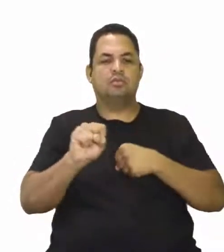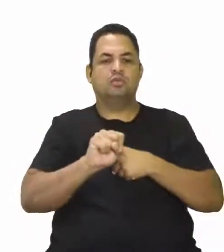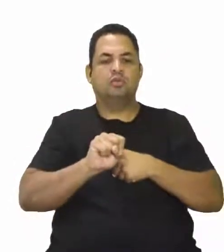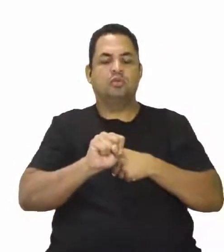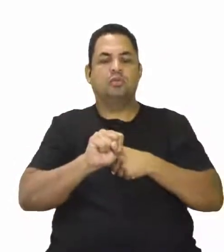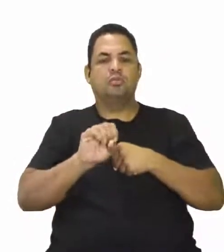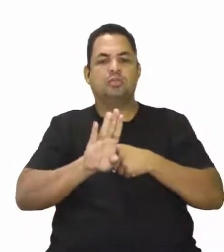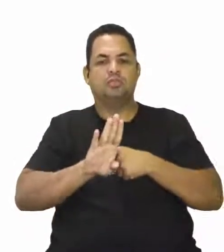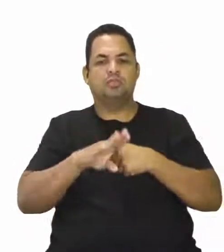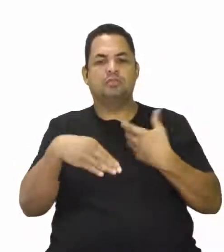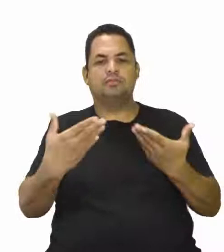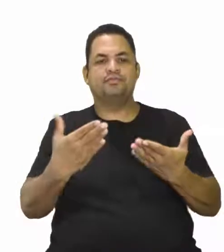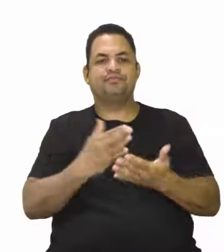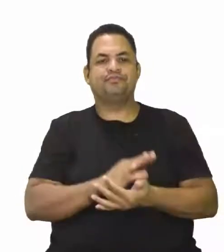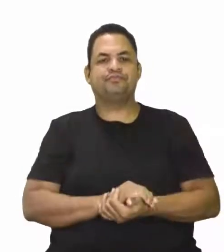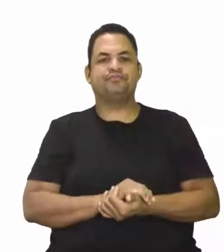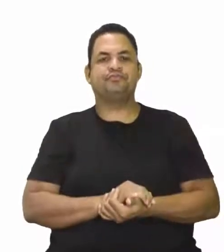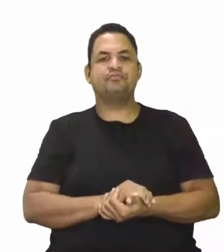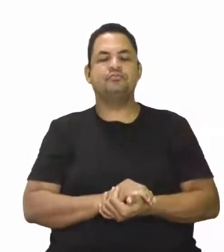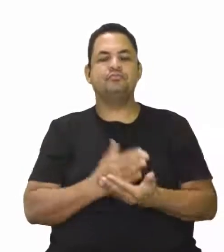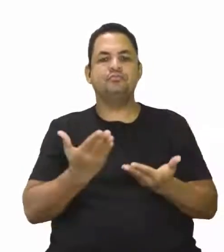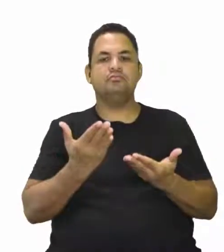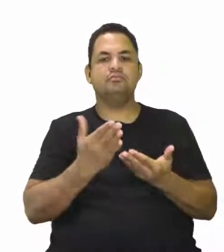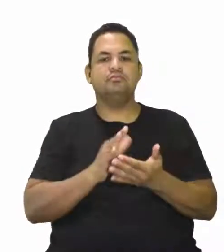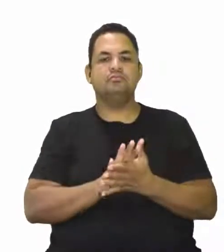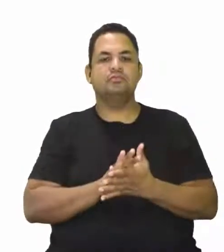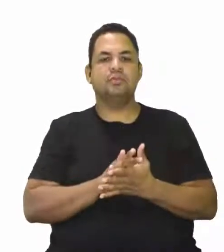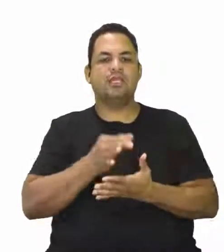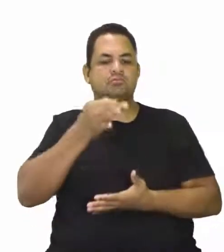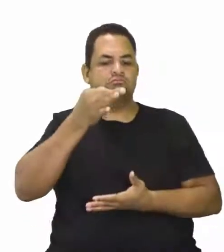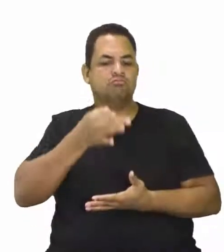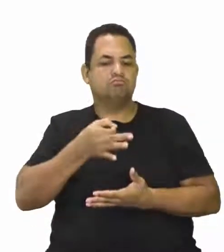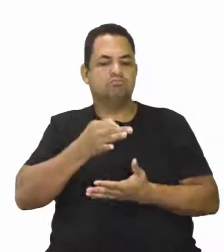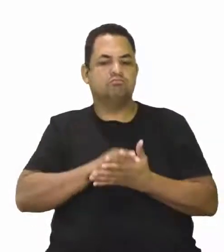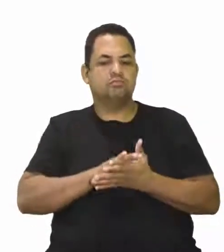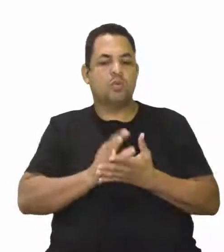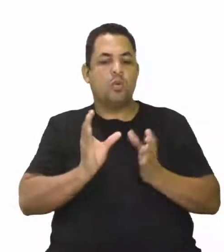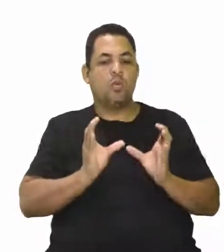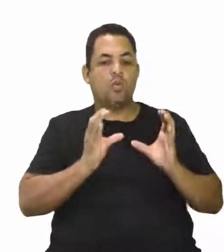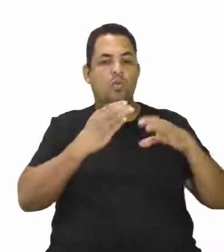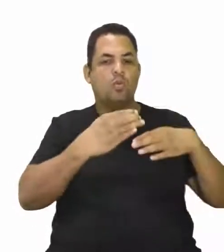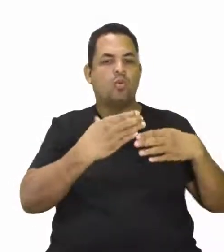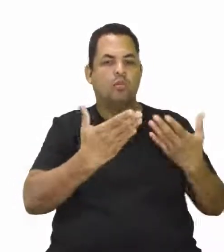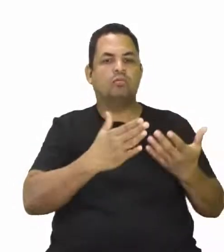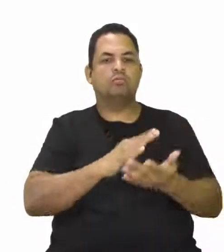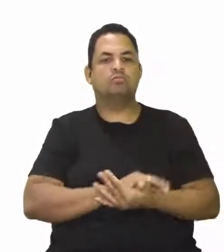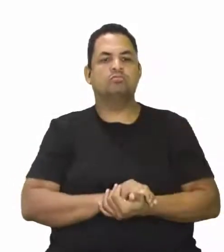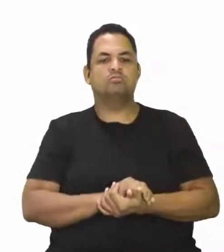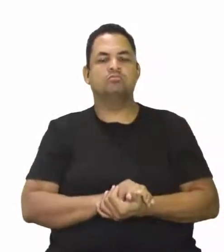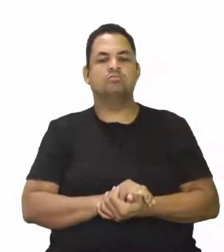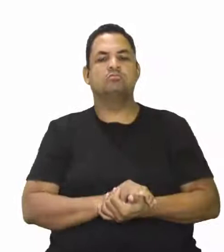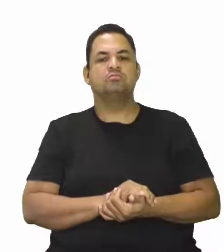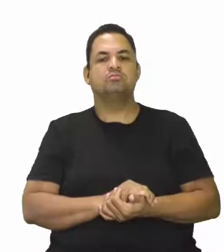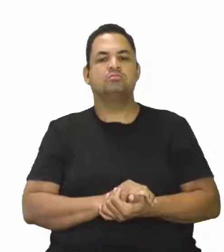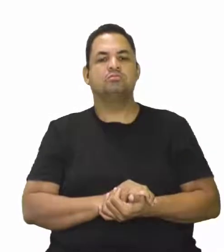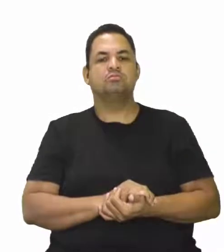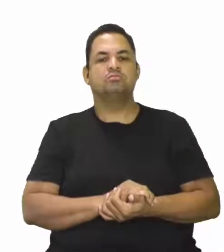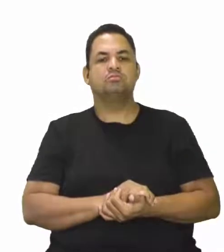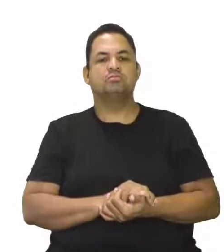substantivo, só que a gente dá ali uma determinada categoria, atribuindo de